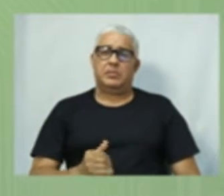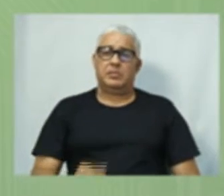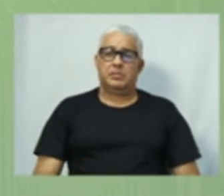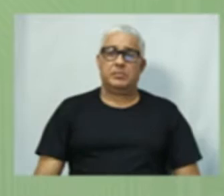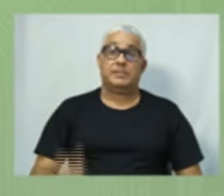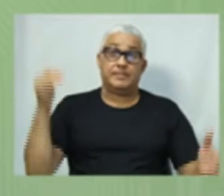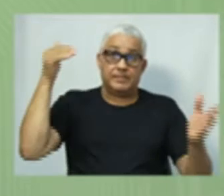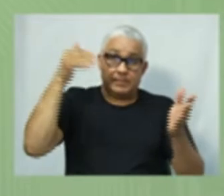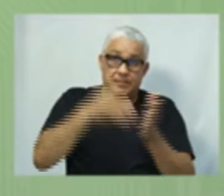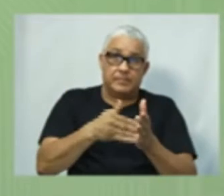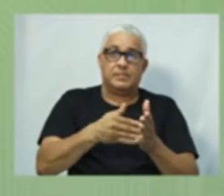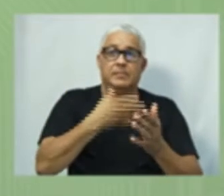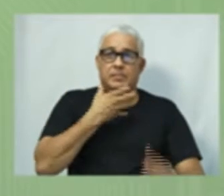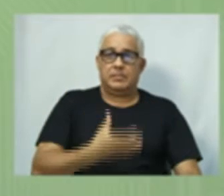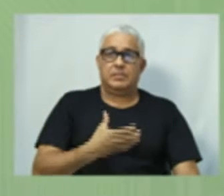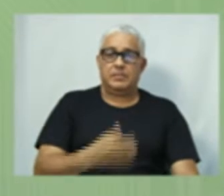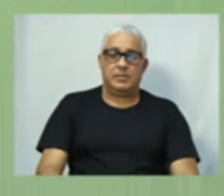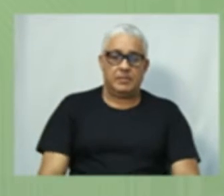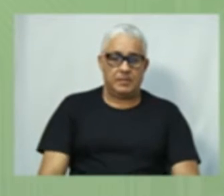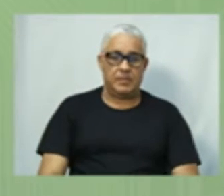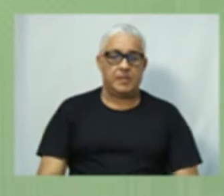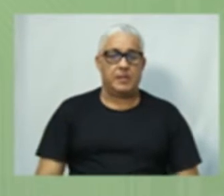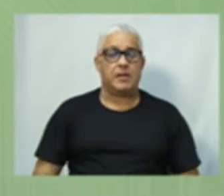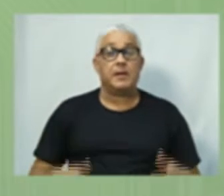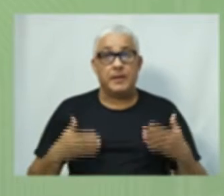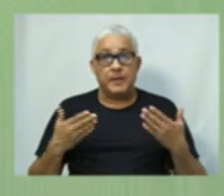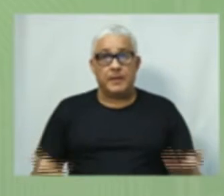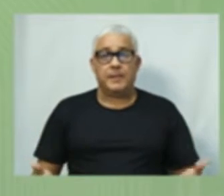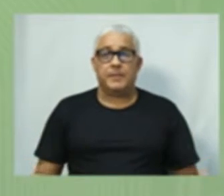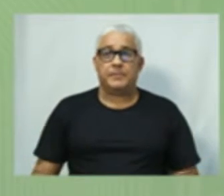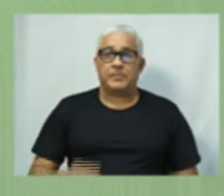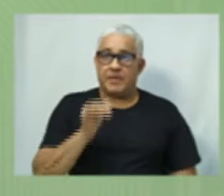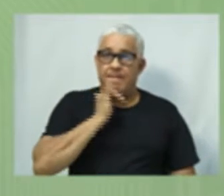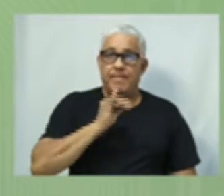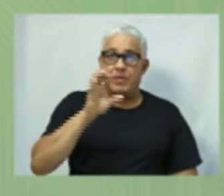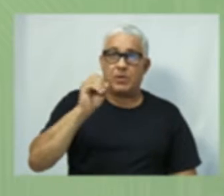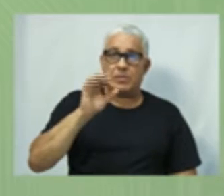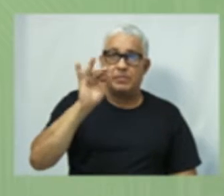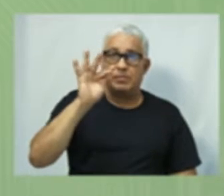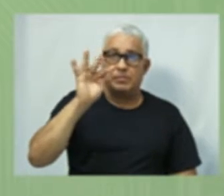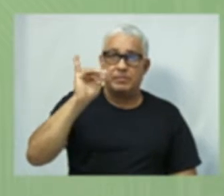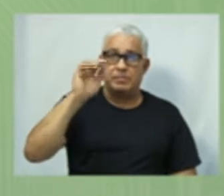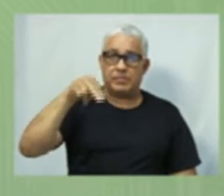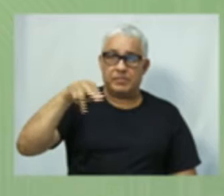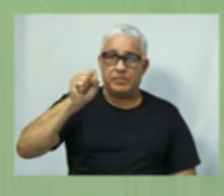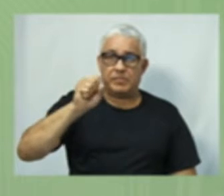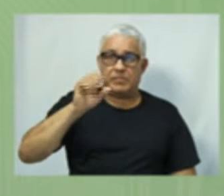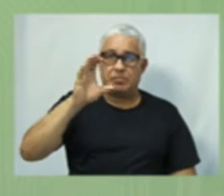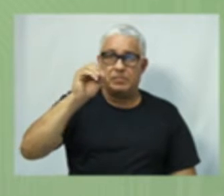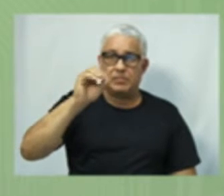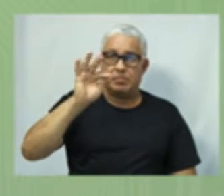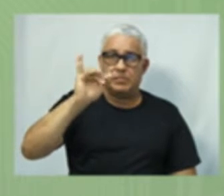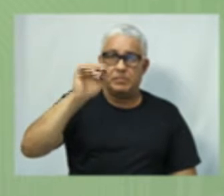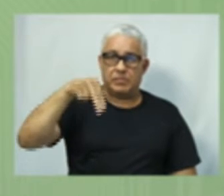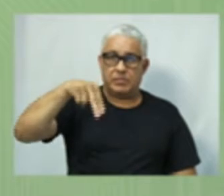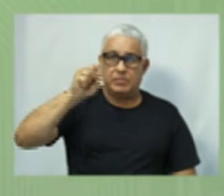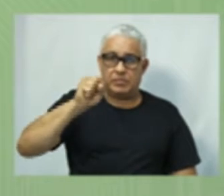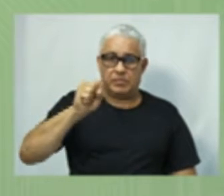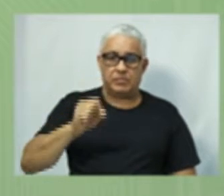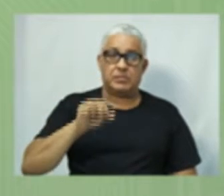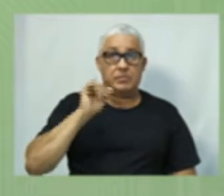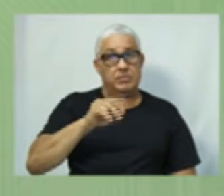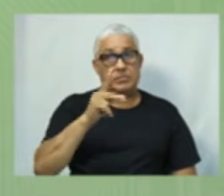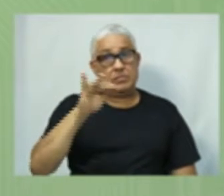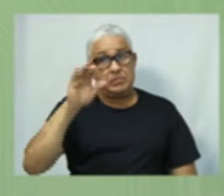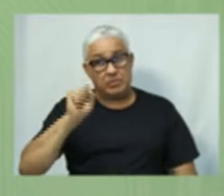mês. Beleza? Então, no caso do COFINS, você já sabe. Se o PIS,